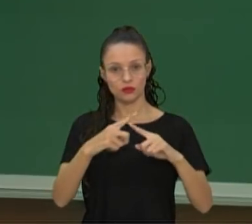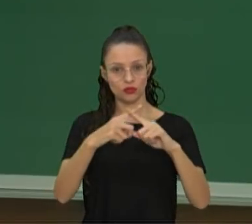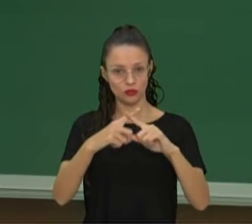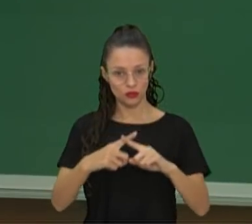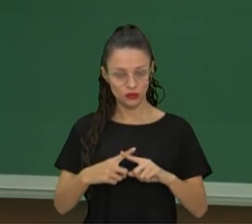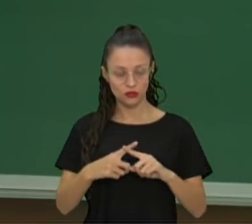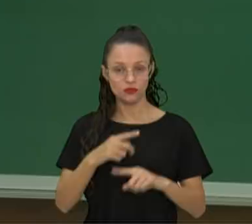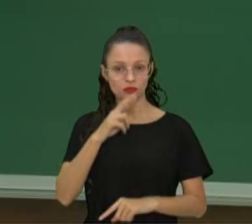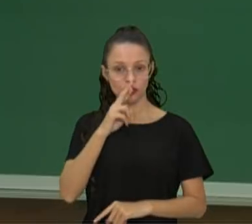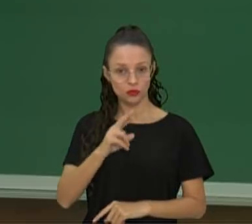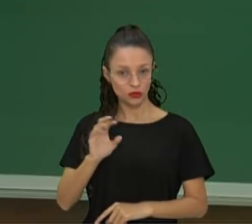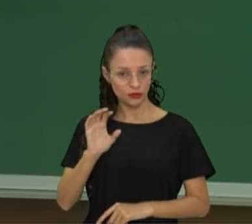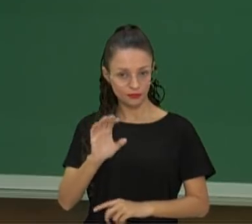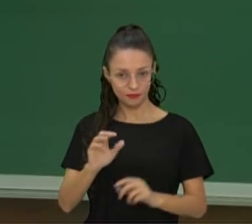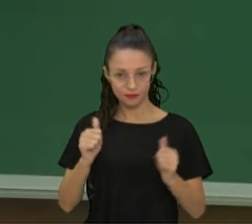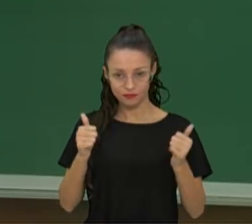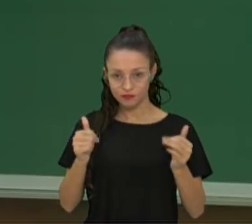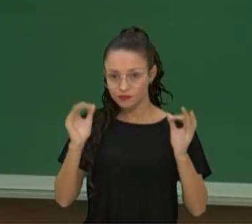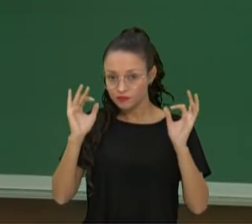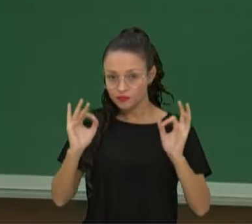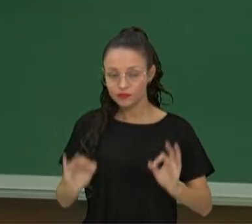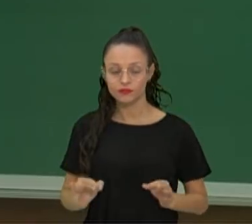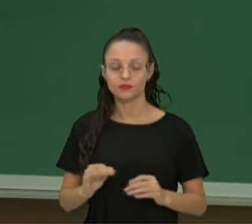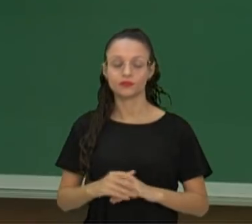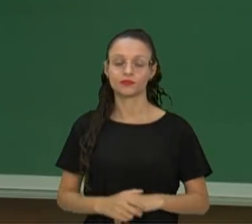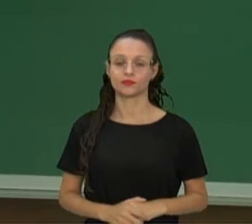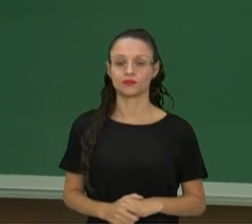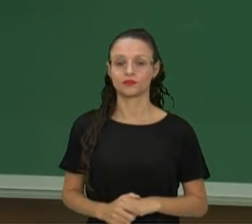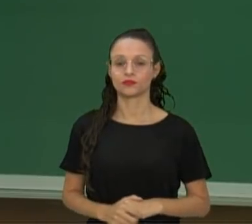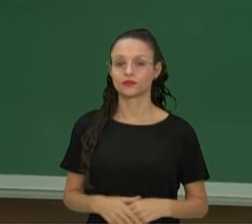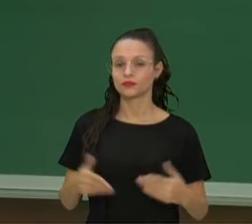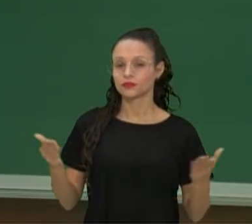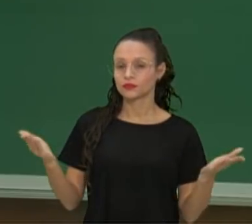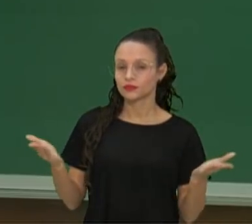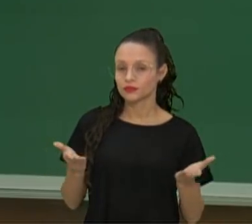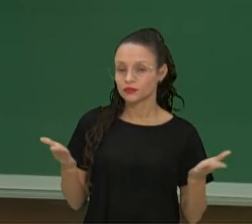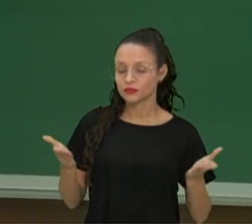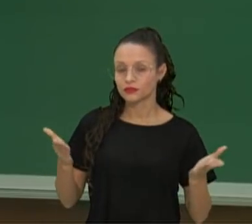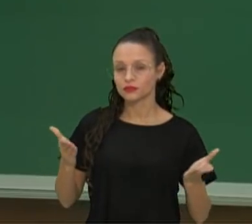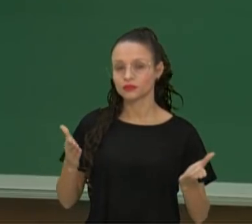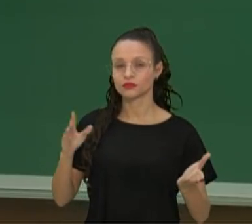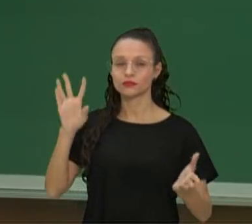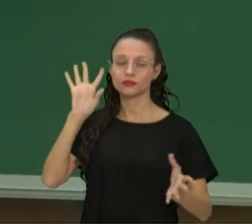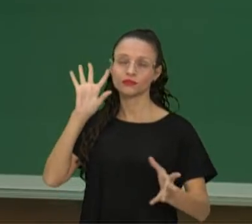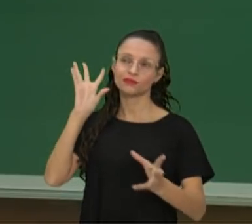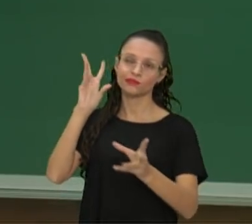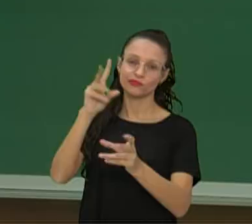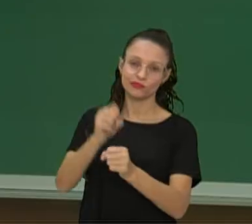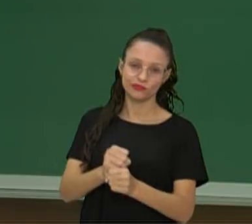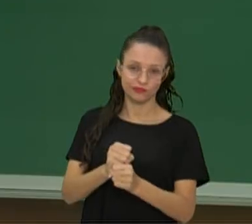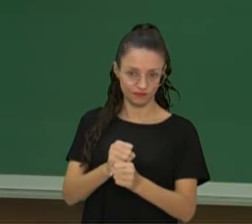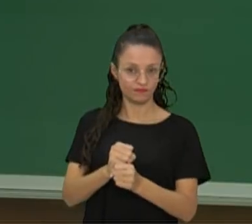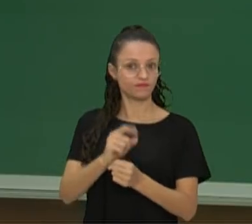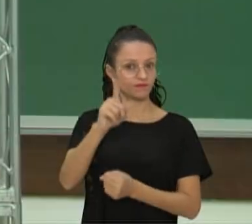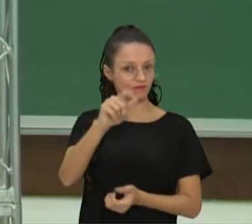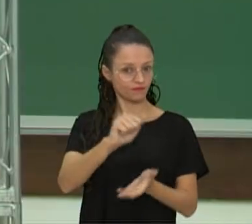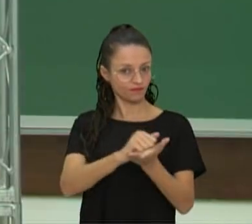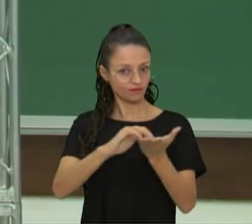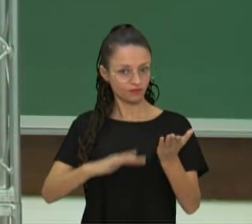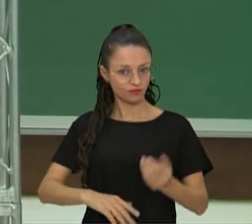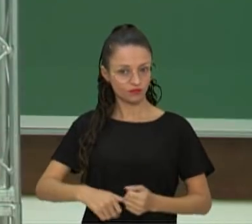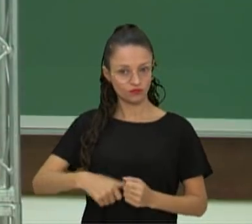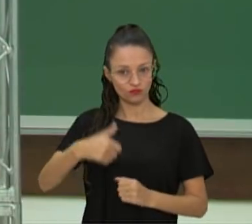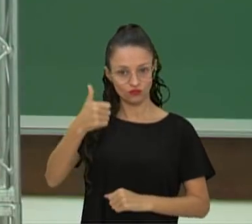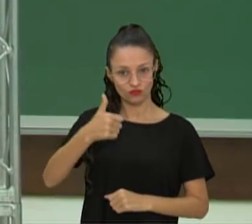resolver essa multiplicação, certo? Então agora, para a gente retomar essas ideias, eu tenho um exercício 1 para você. Resolva